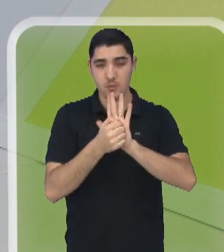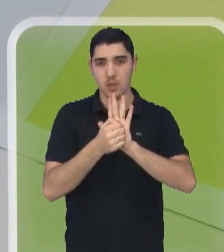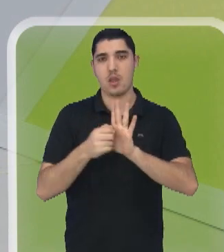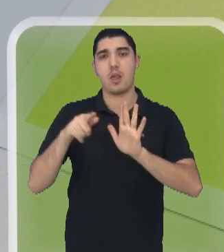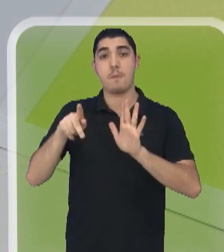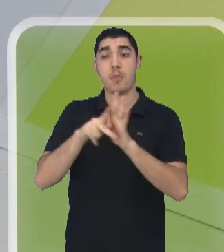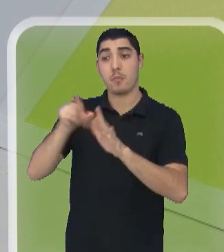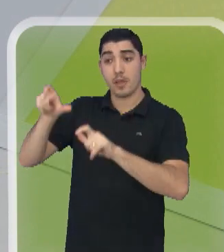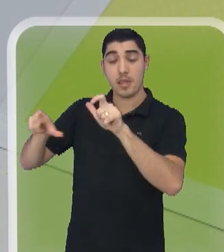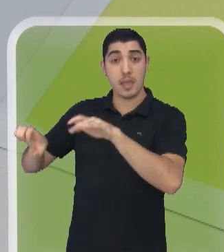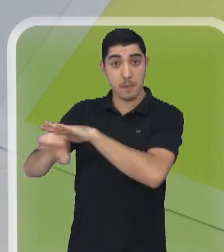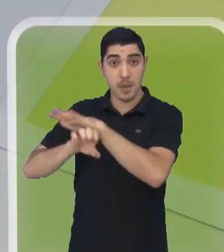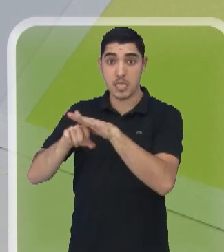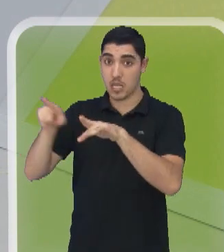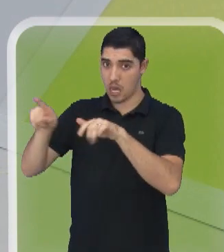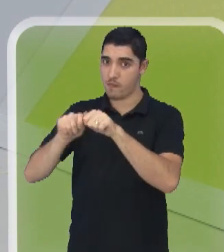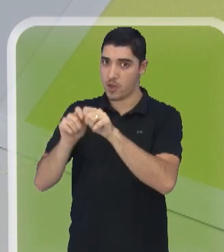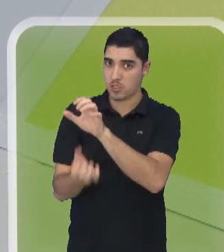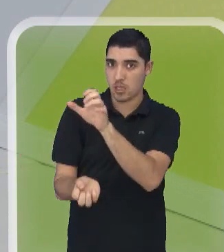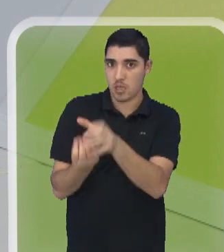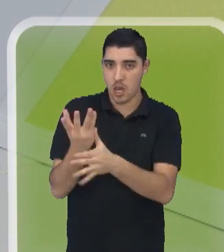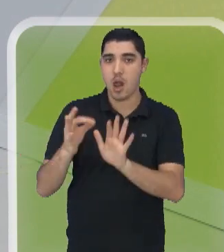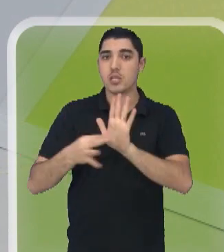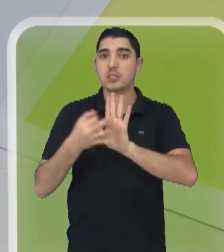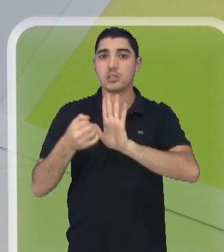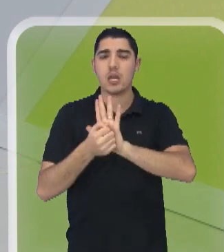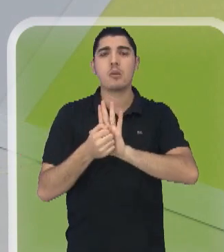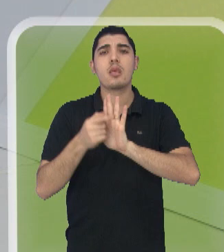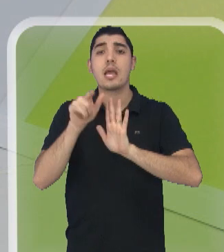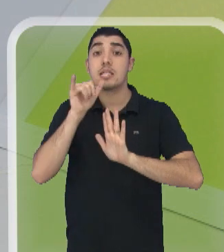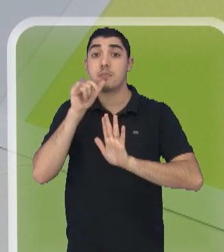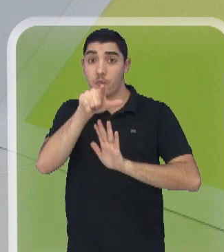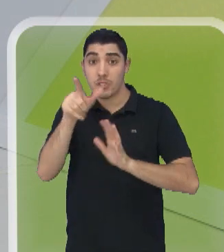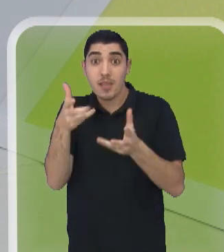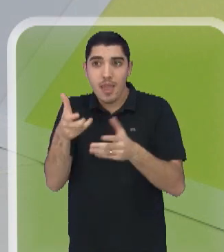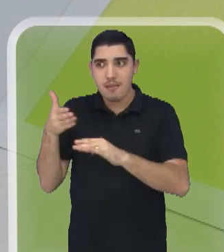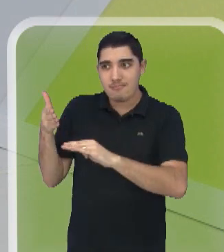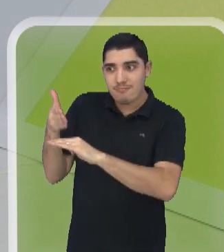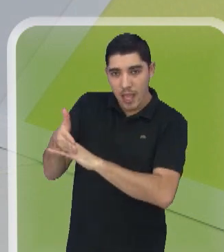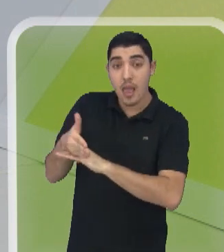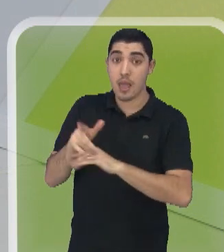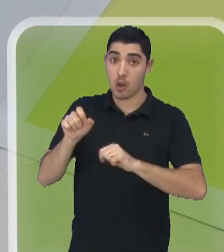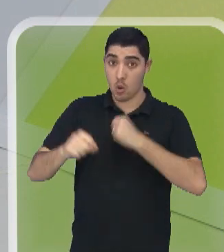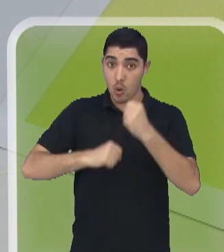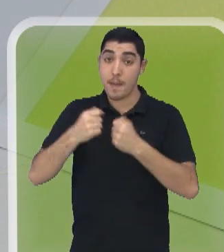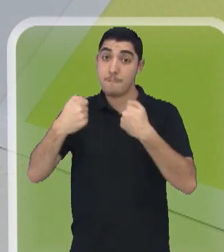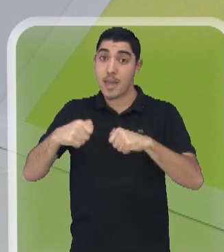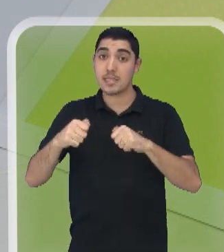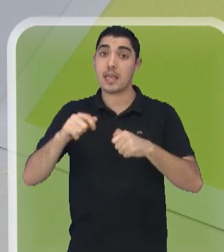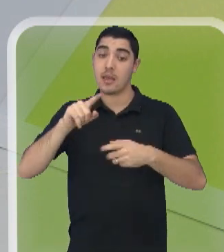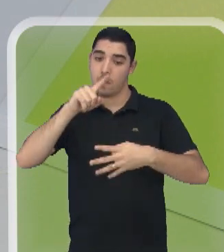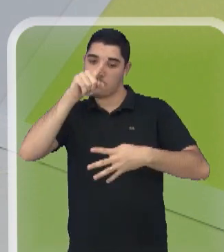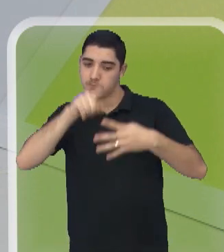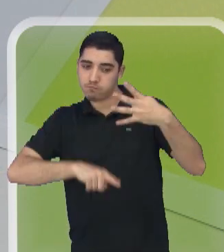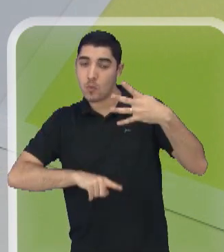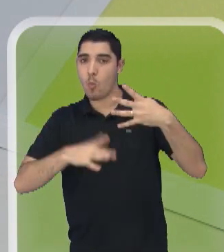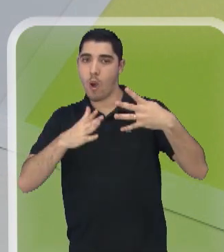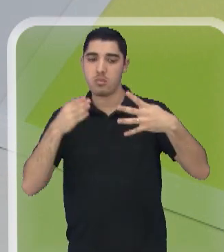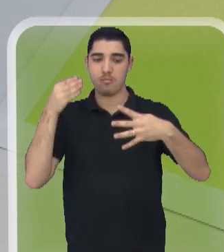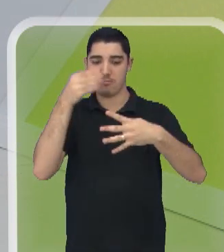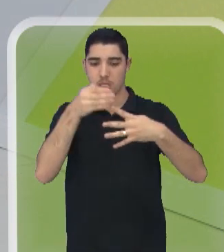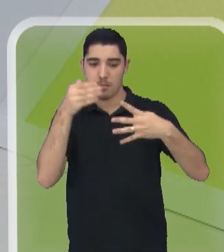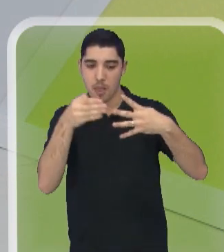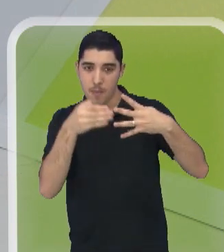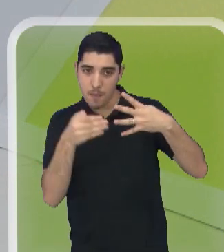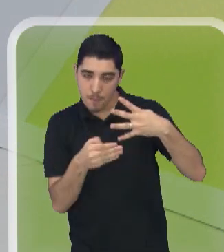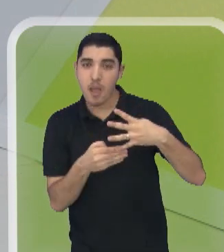pelos organizadores. Para se habilitar no ranking joseense, o corredor precisa participar de pelo menos 4 provas